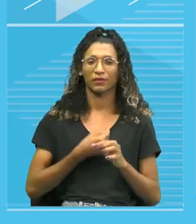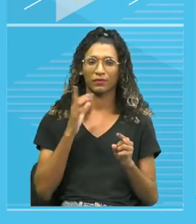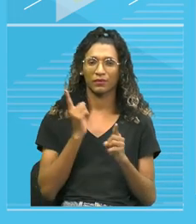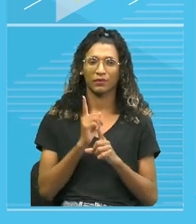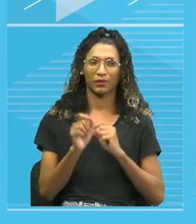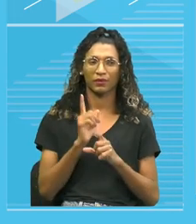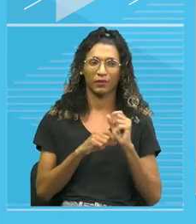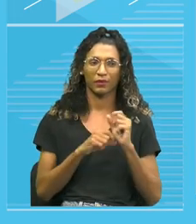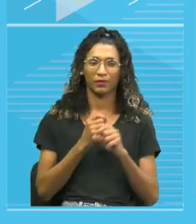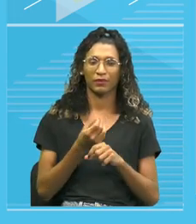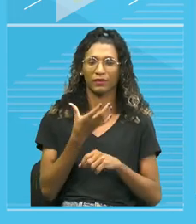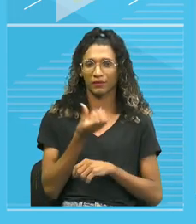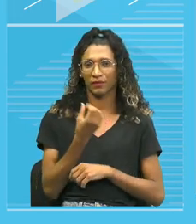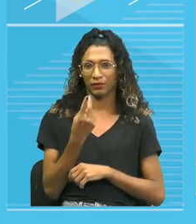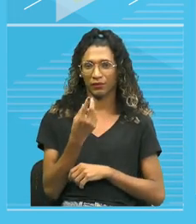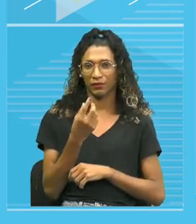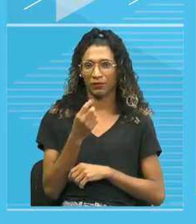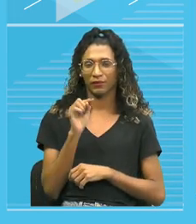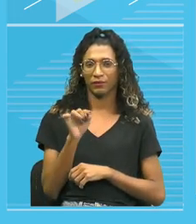62.140